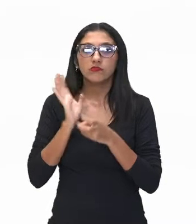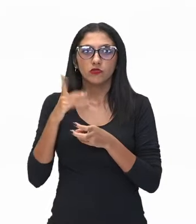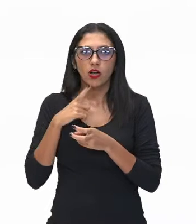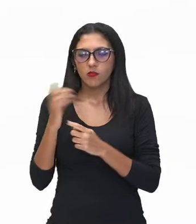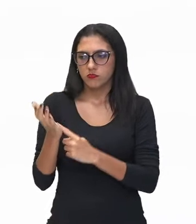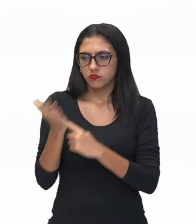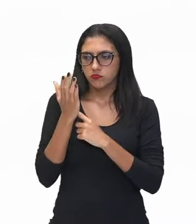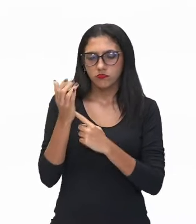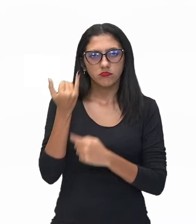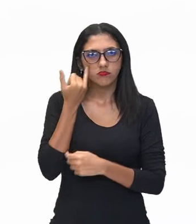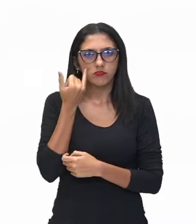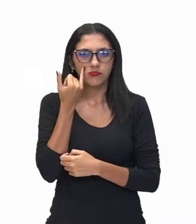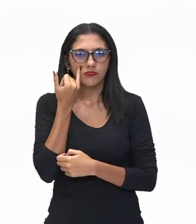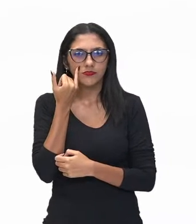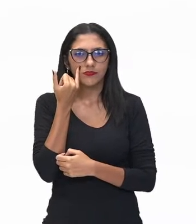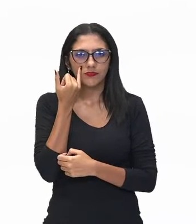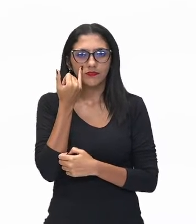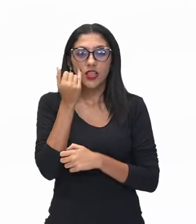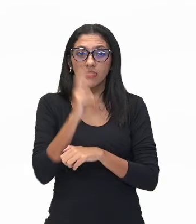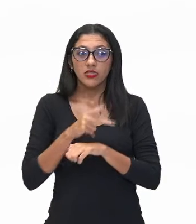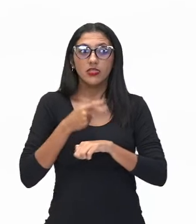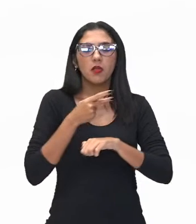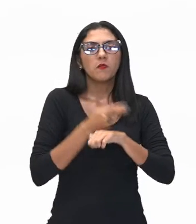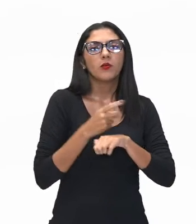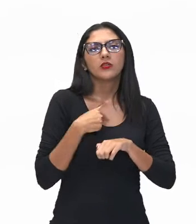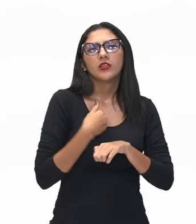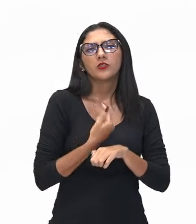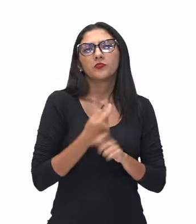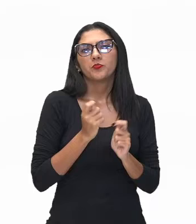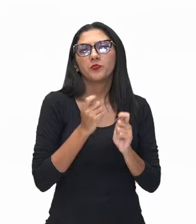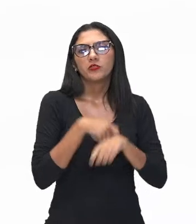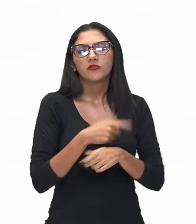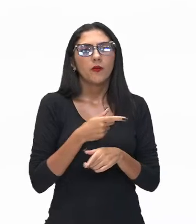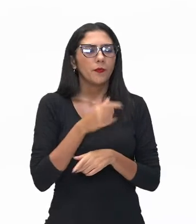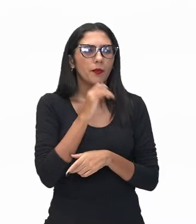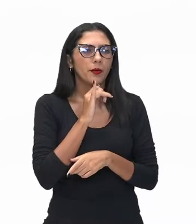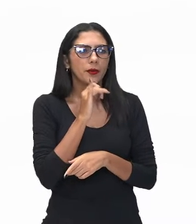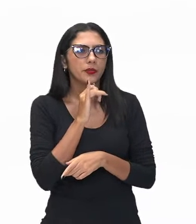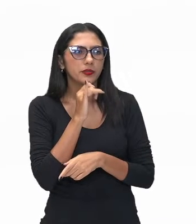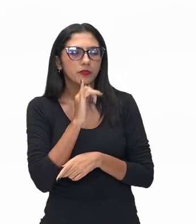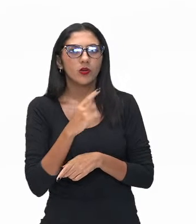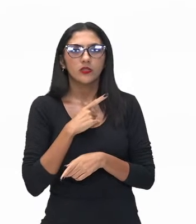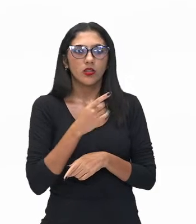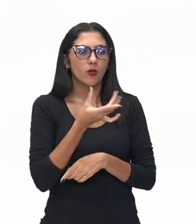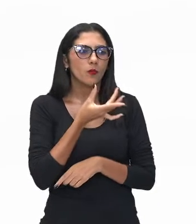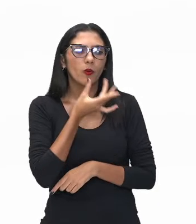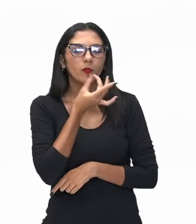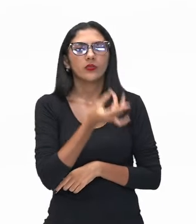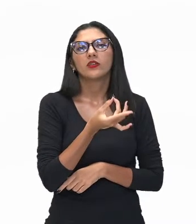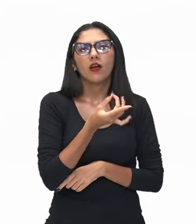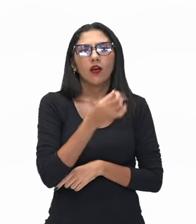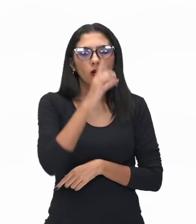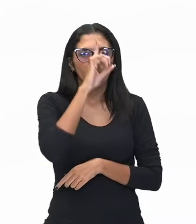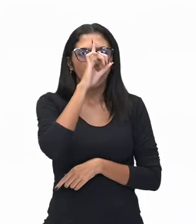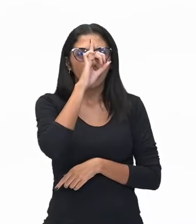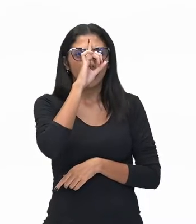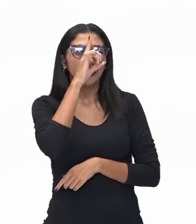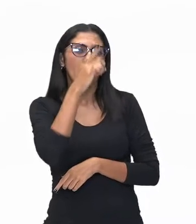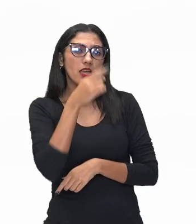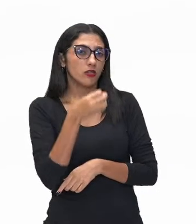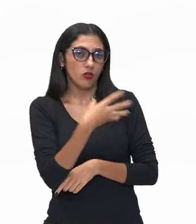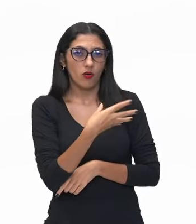que tenhamos conclusões, né, para que nós, né, chegue a uma